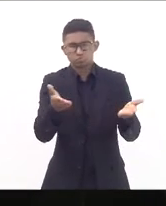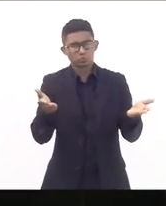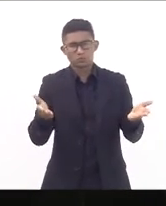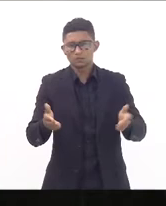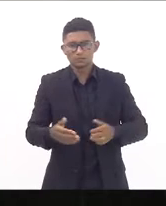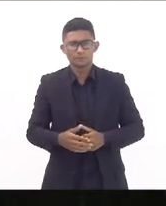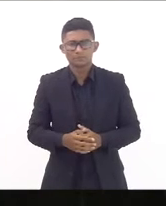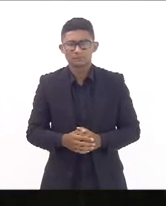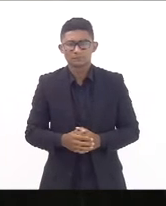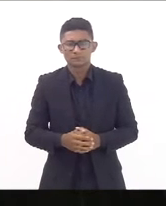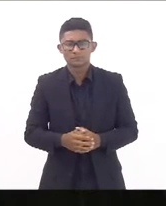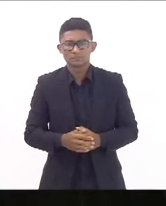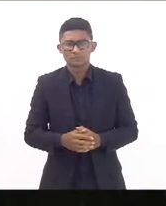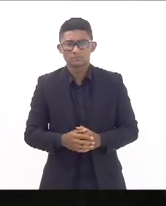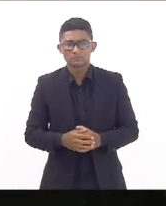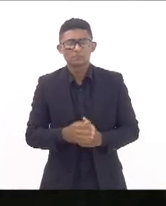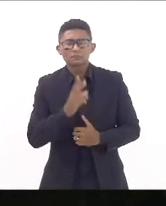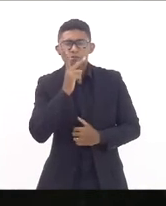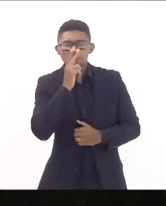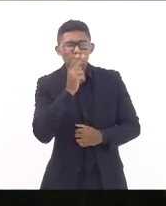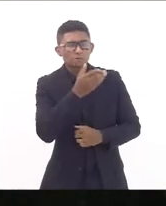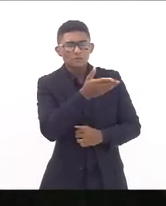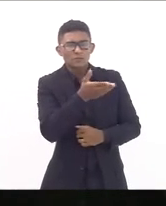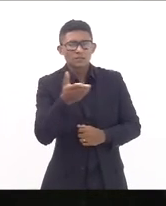que o autor